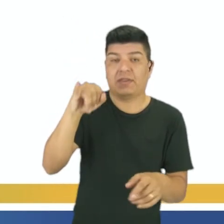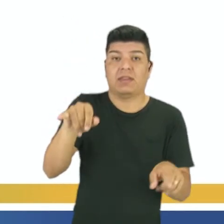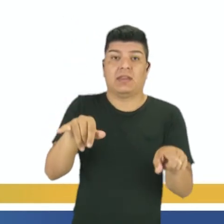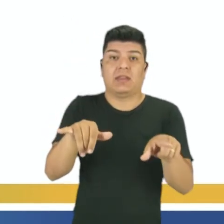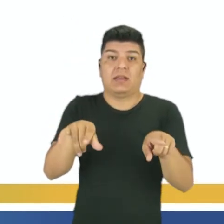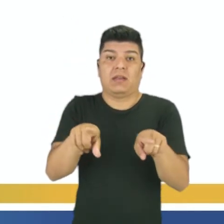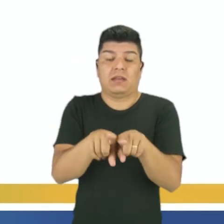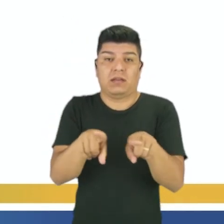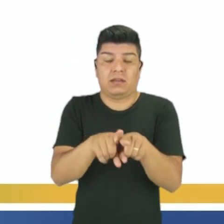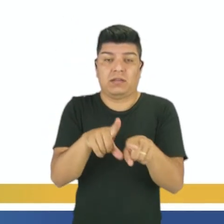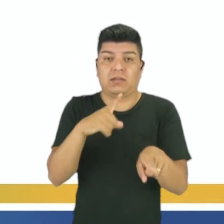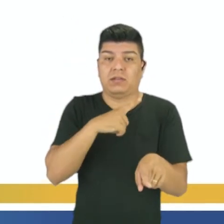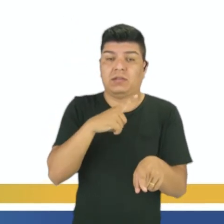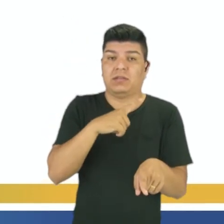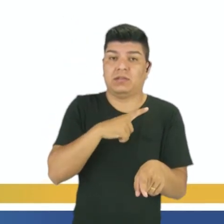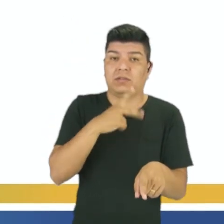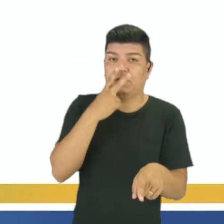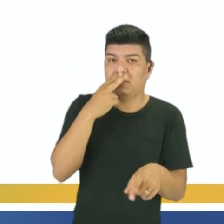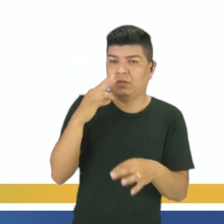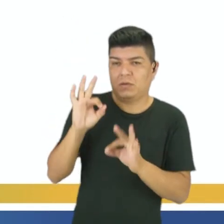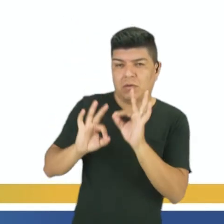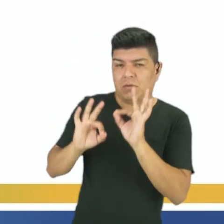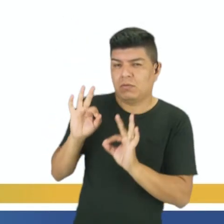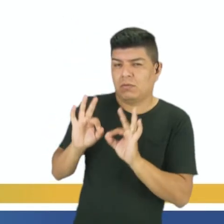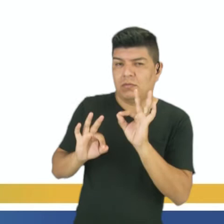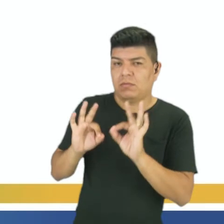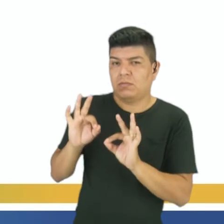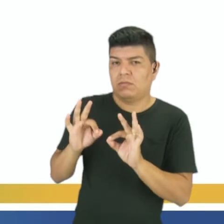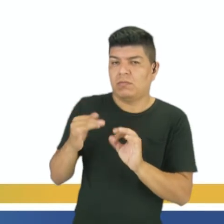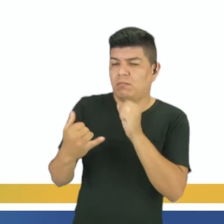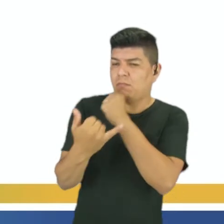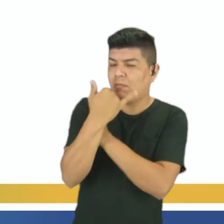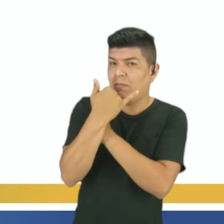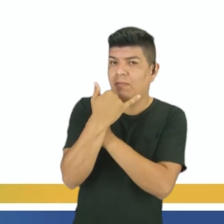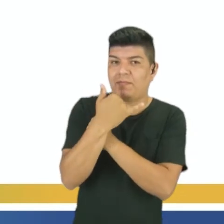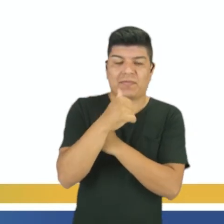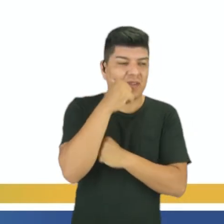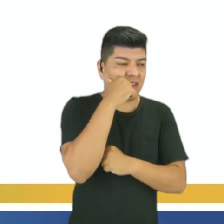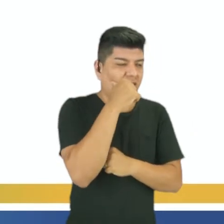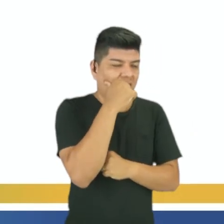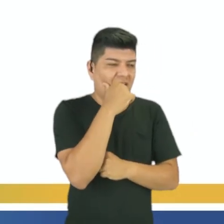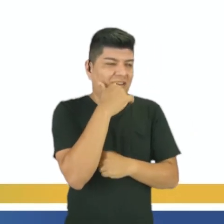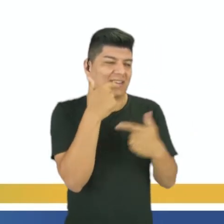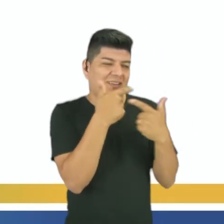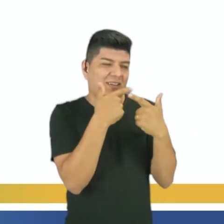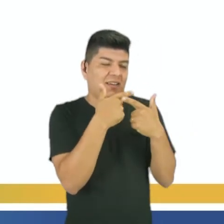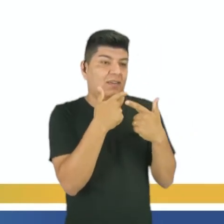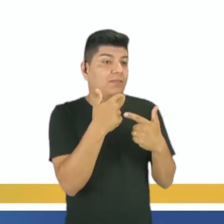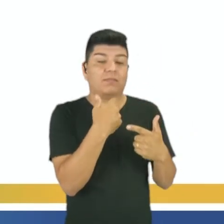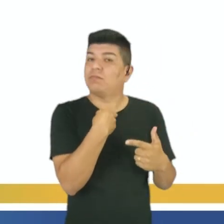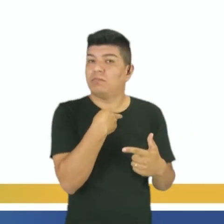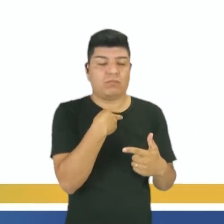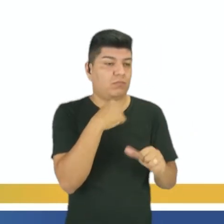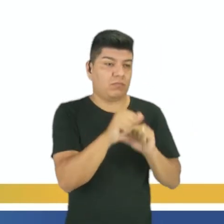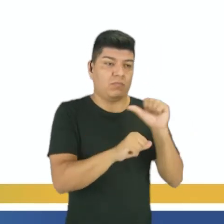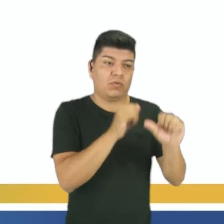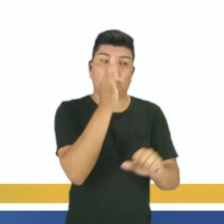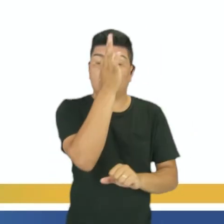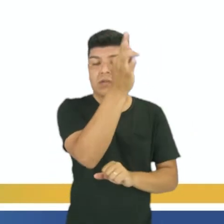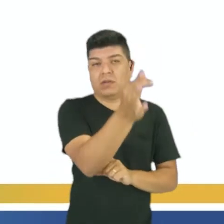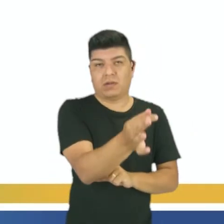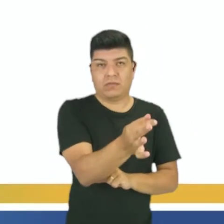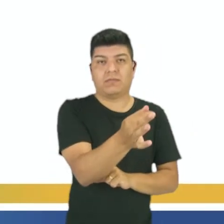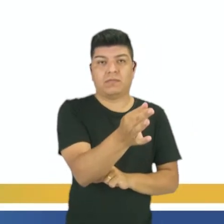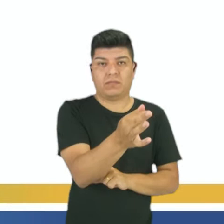tinha um plano para ludibriar a morte. A cartomante sorriu. Ninguém pode mudar seu destino,